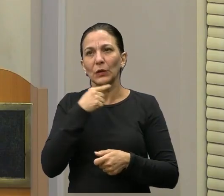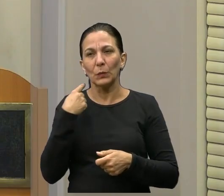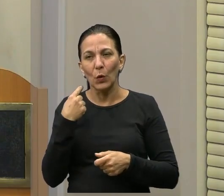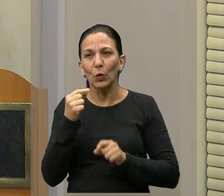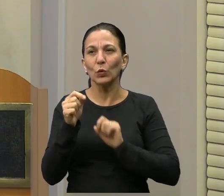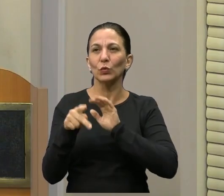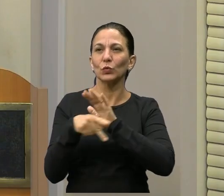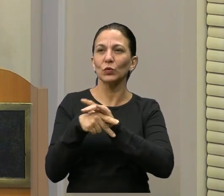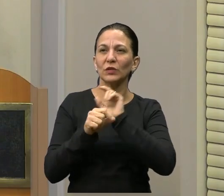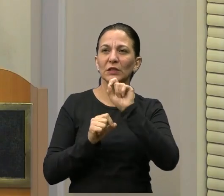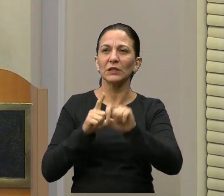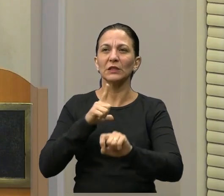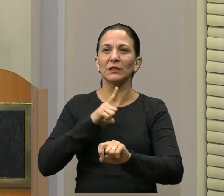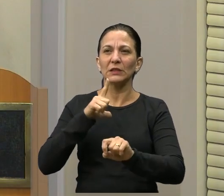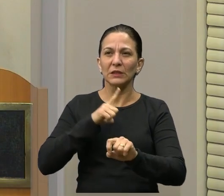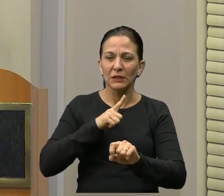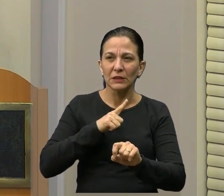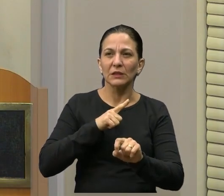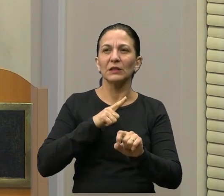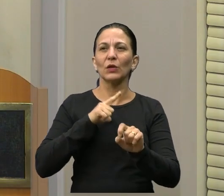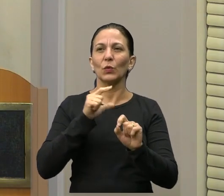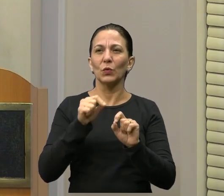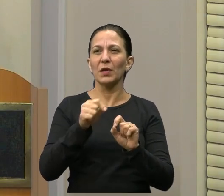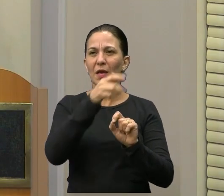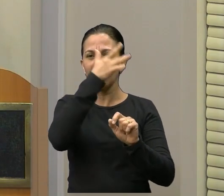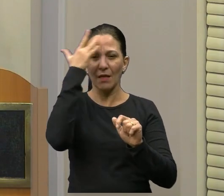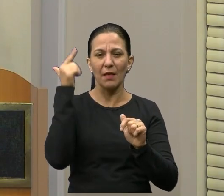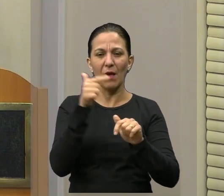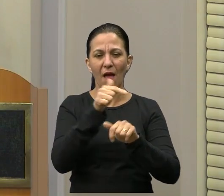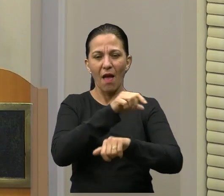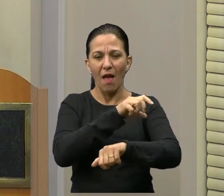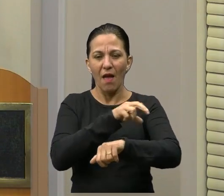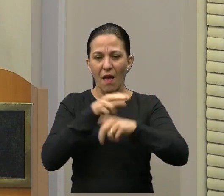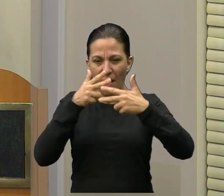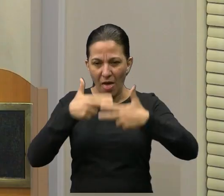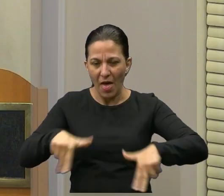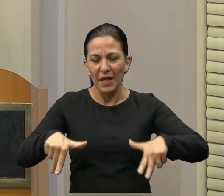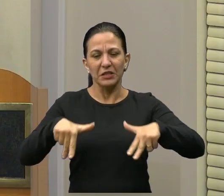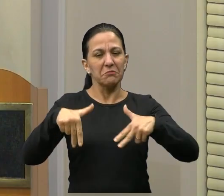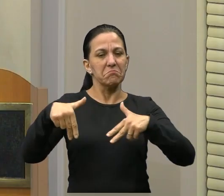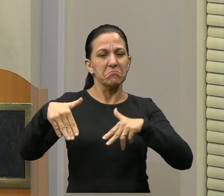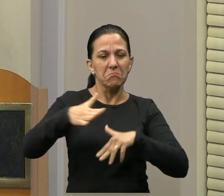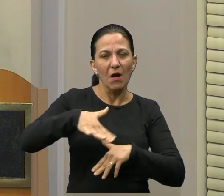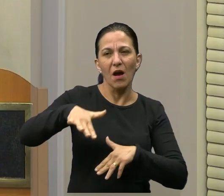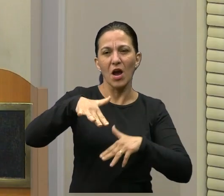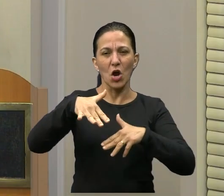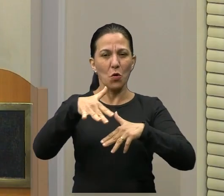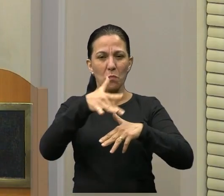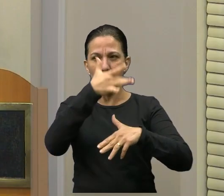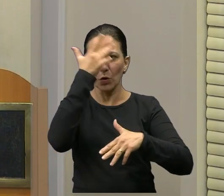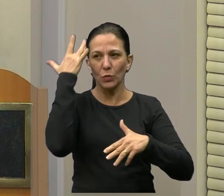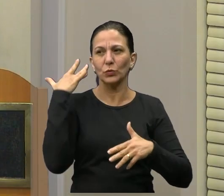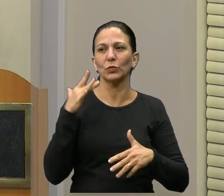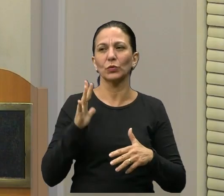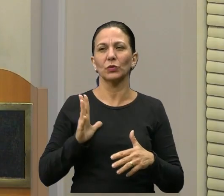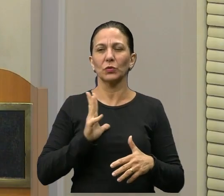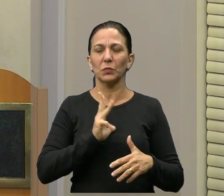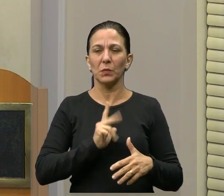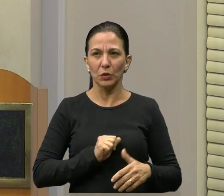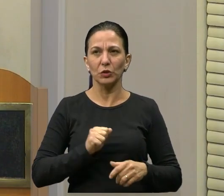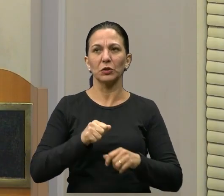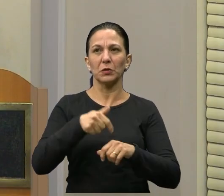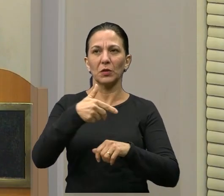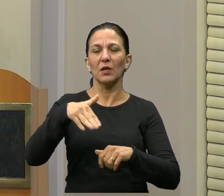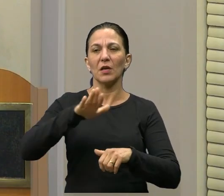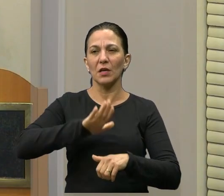Kirk também deveria haver sobre o genocídio e limpeza étnica do povo palestino. E aqui eu me refiro aos civis inocentes, às